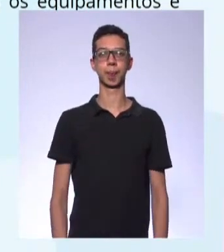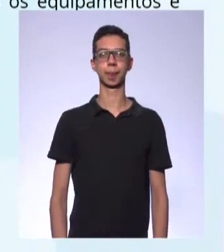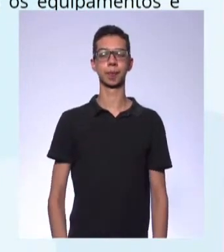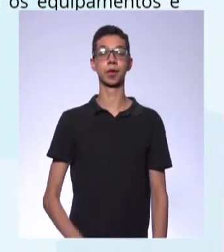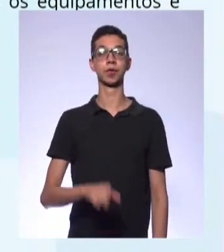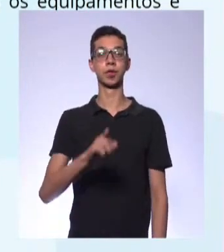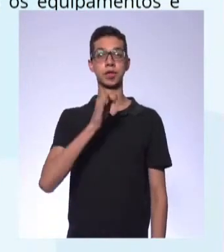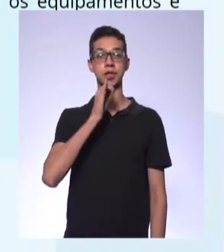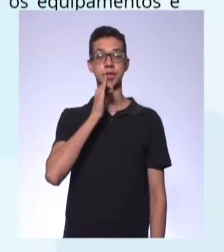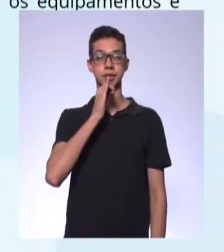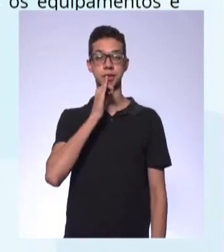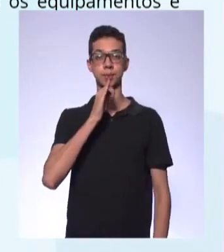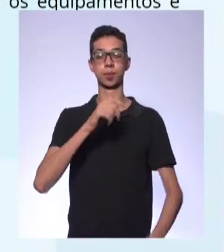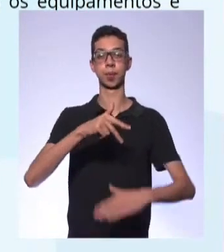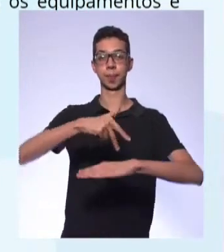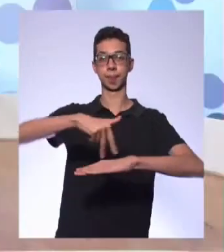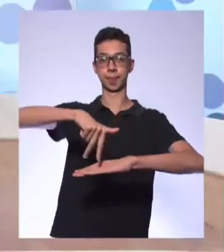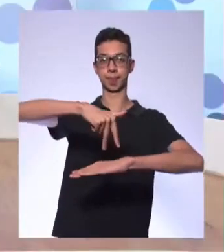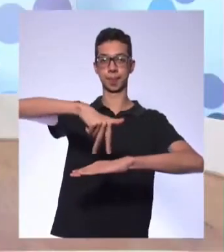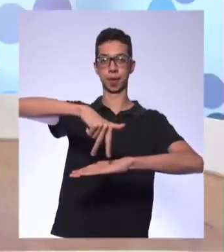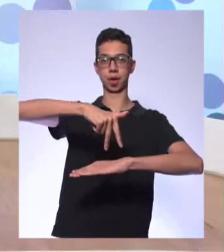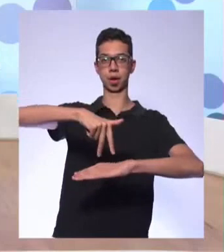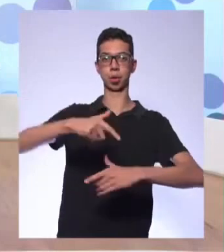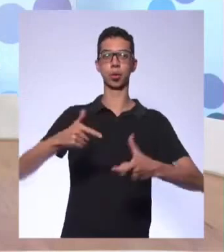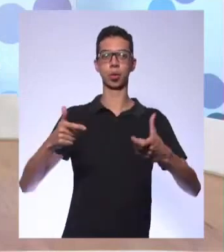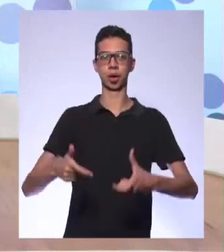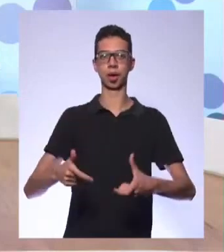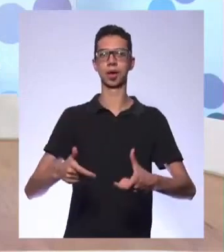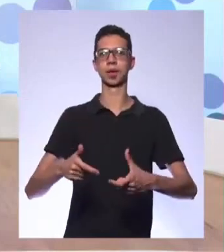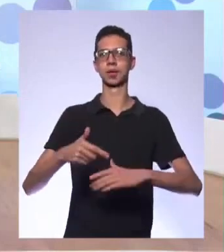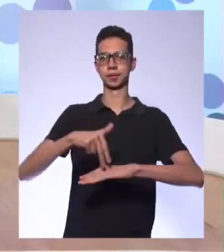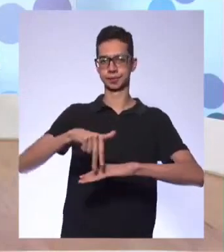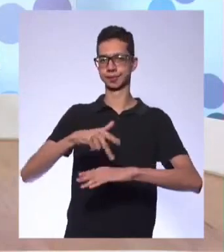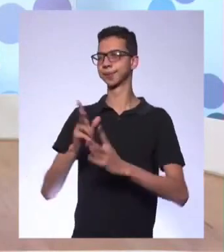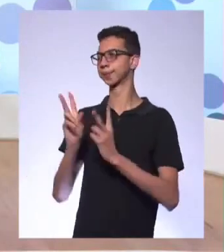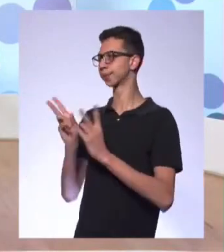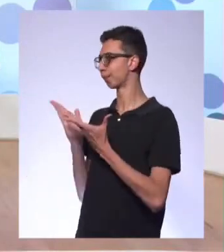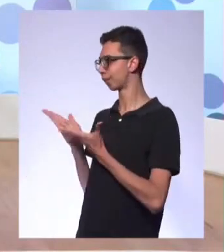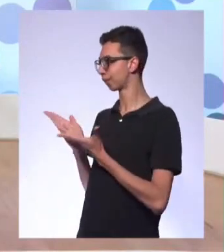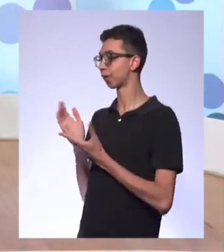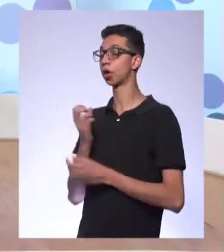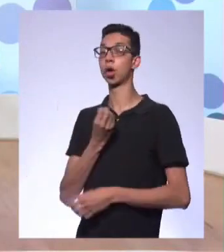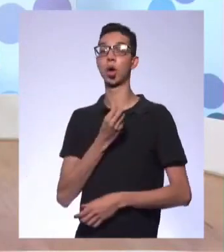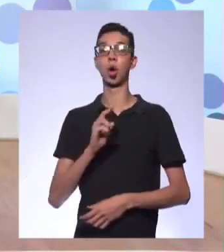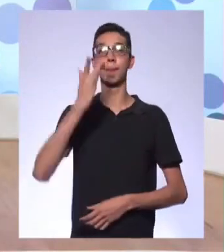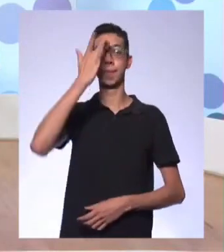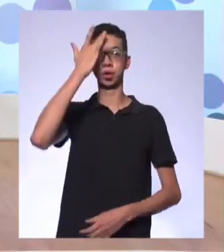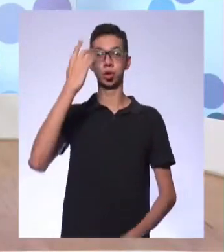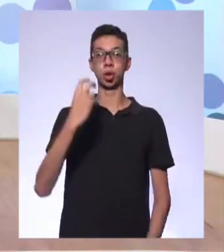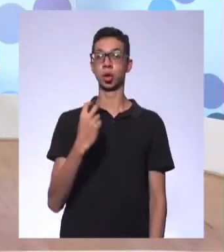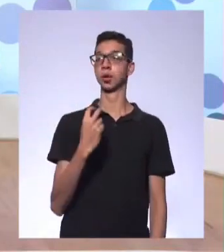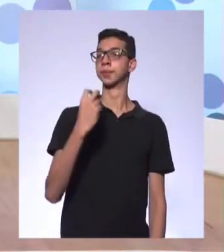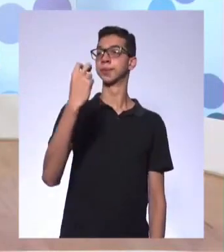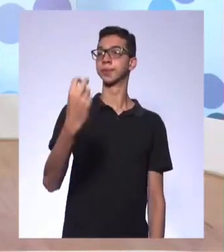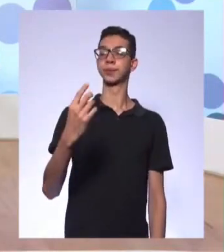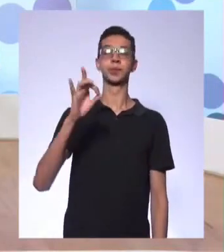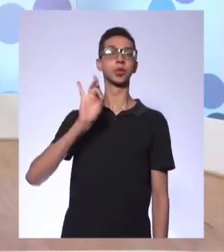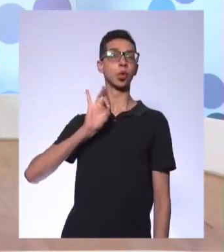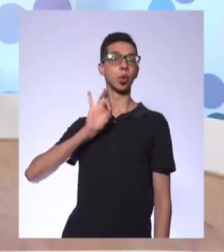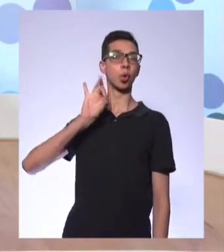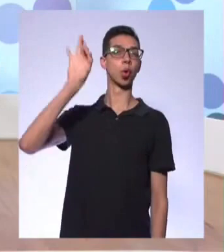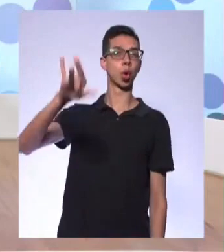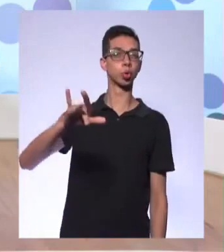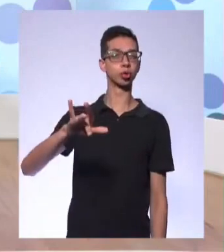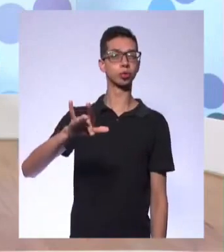na frente do palco, né, nesse primeiro pedacinho aqui, com a pessoa que está lá na última cadeira, na arquibancada Z, lá em